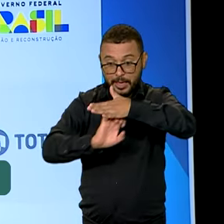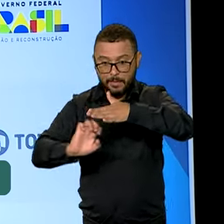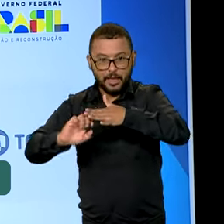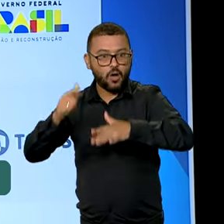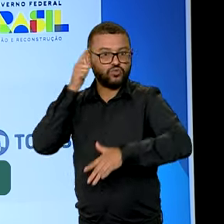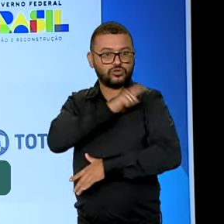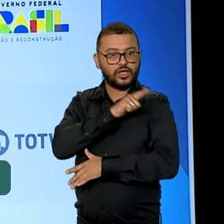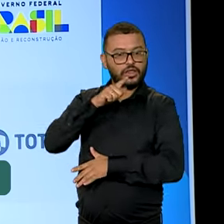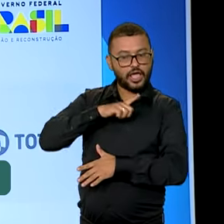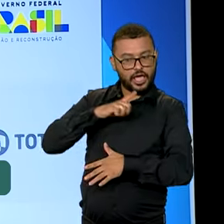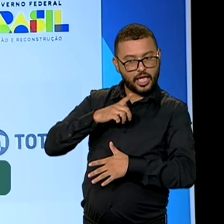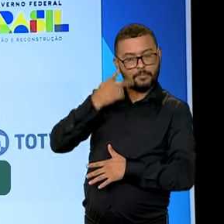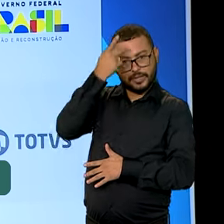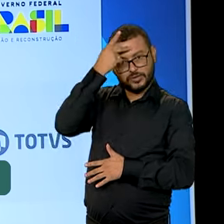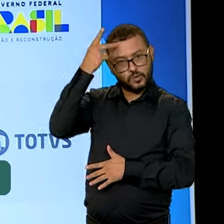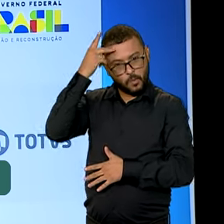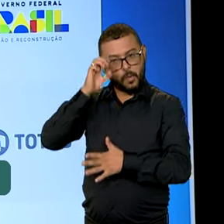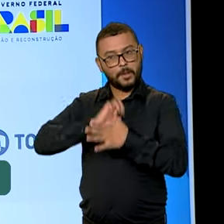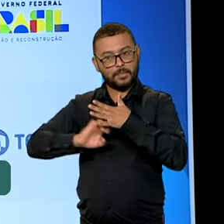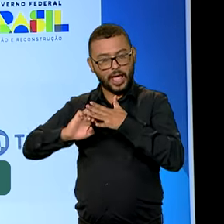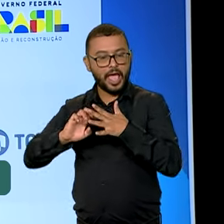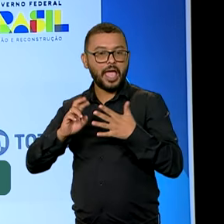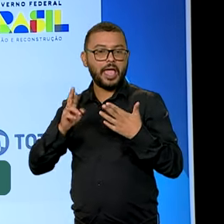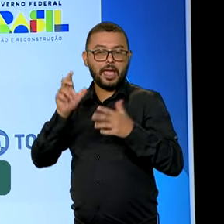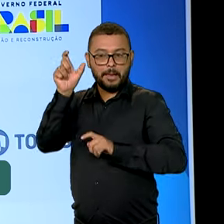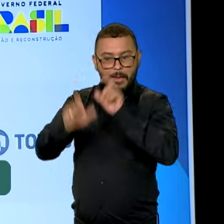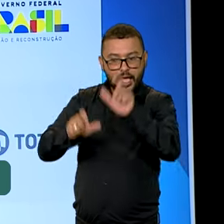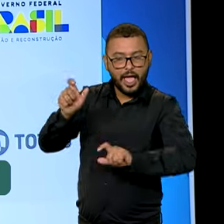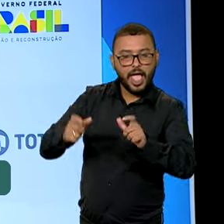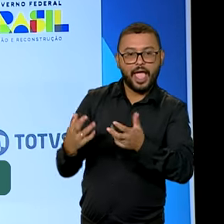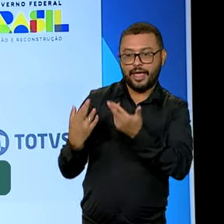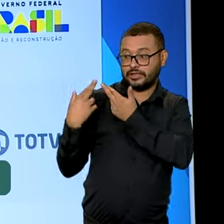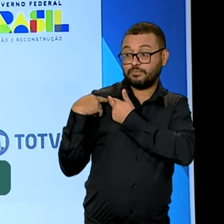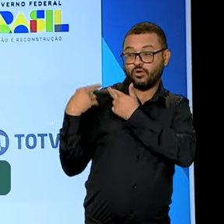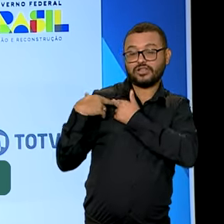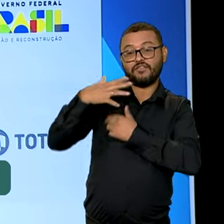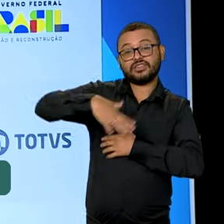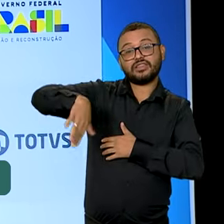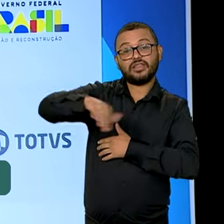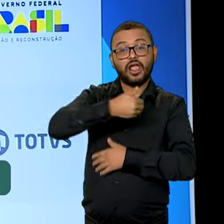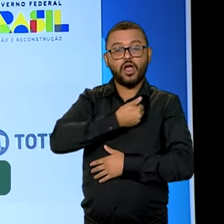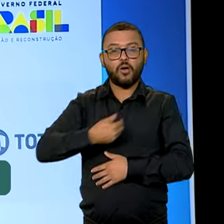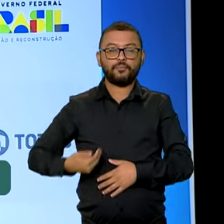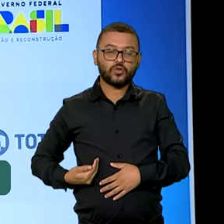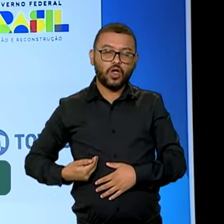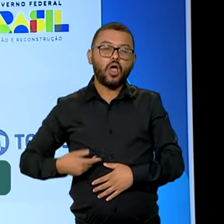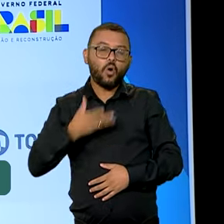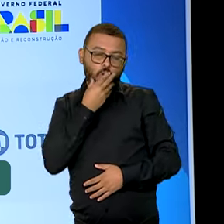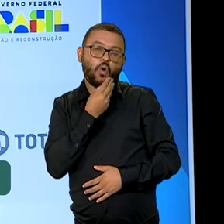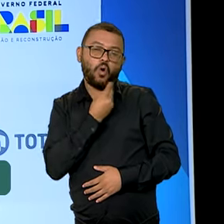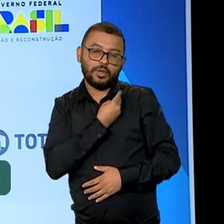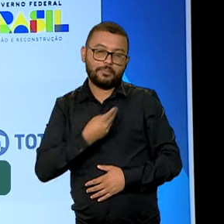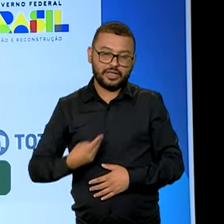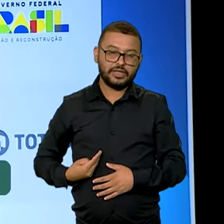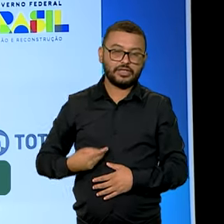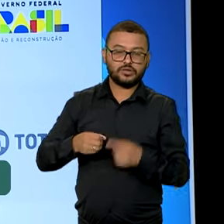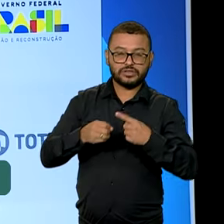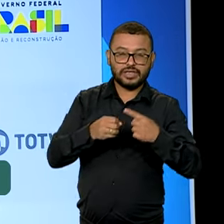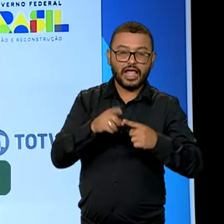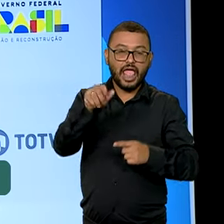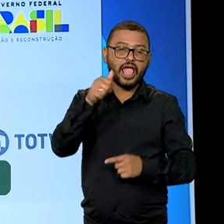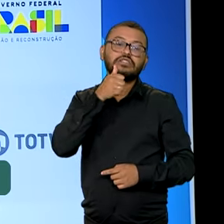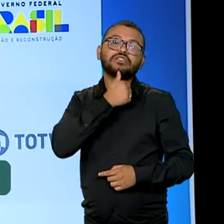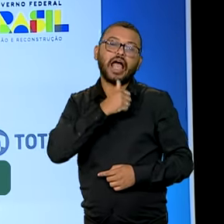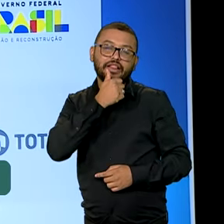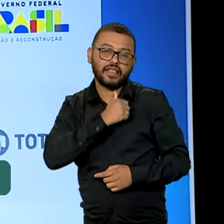incorporadoras, empresários e também representantes de setores públicos. O ministro das Cidades, Jader Filho,